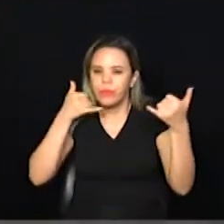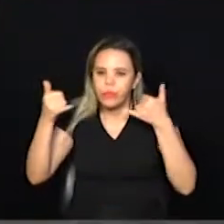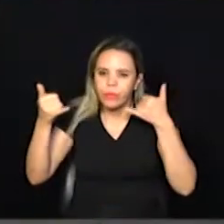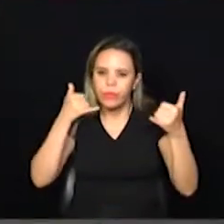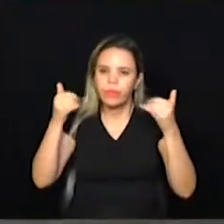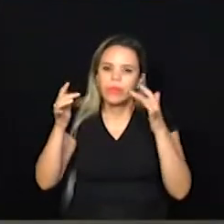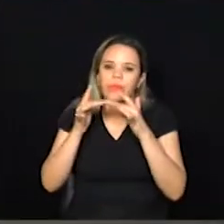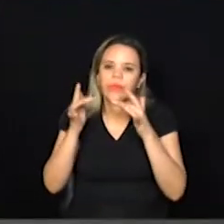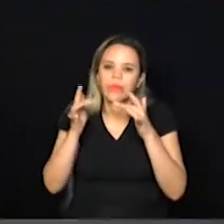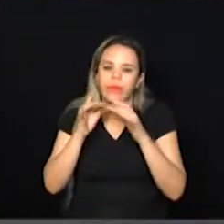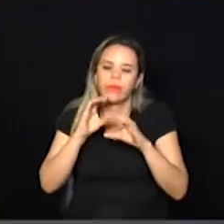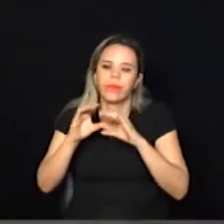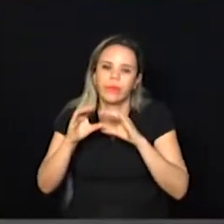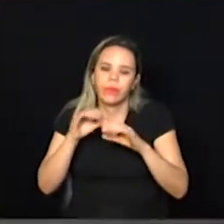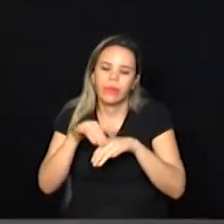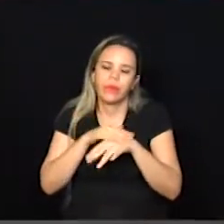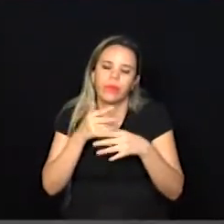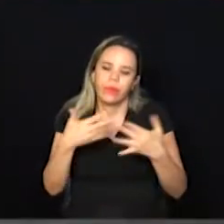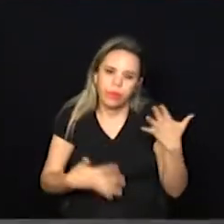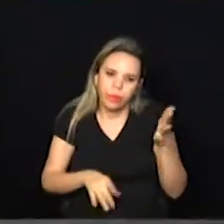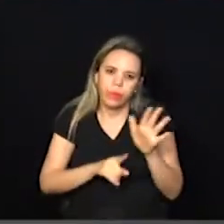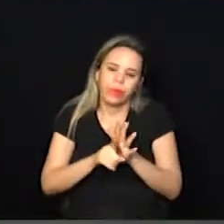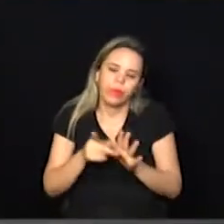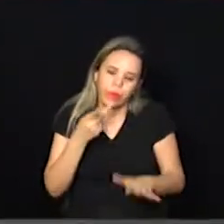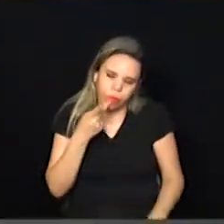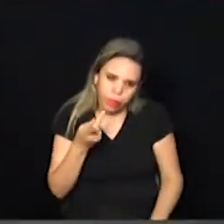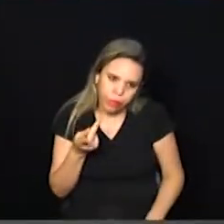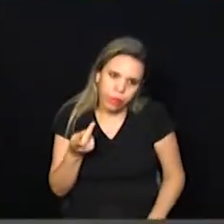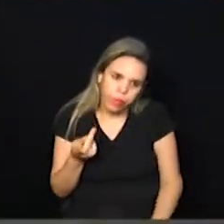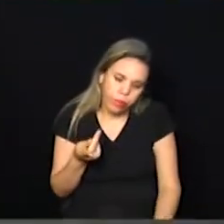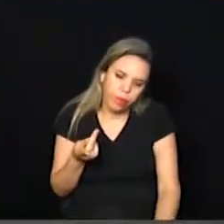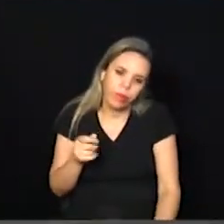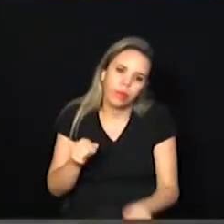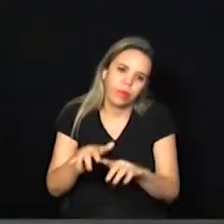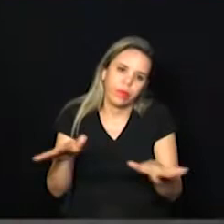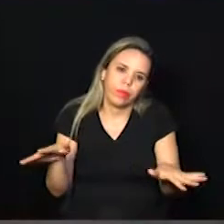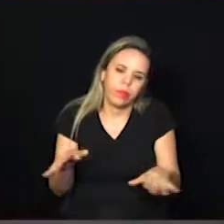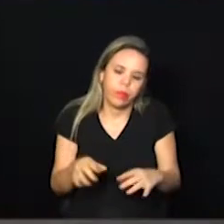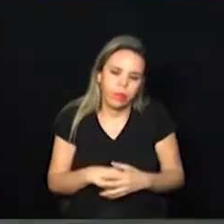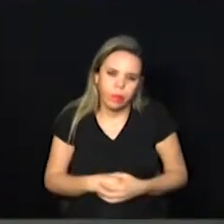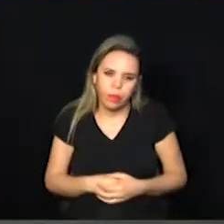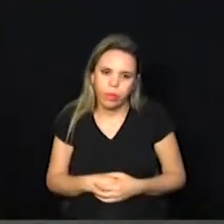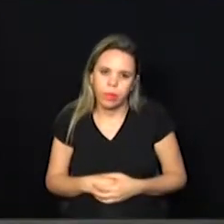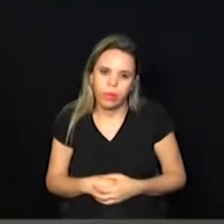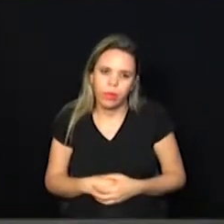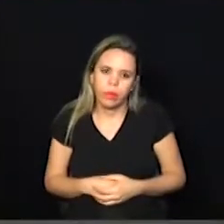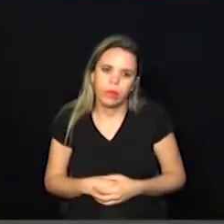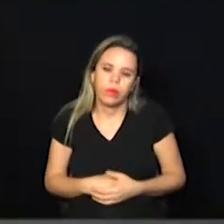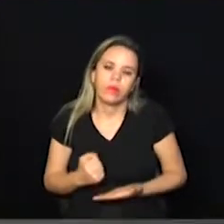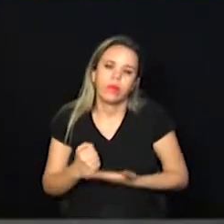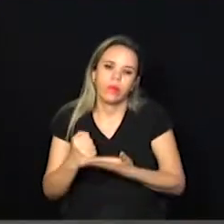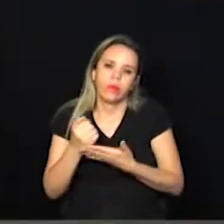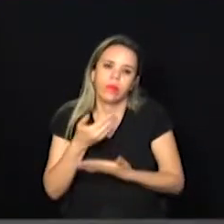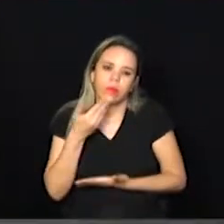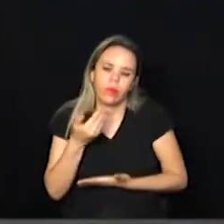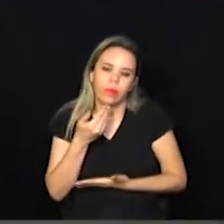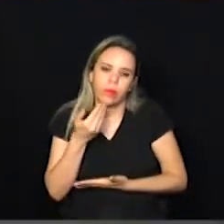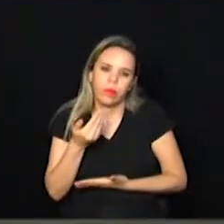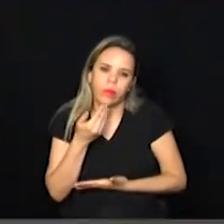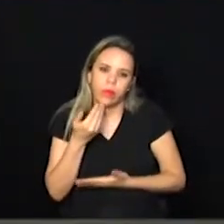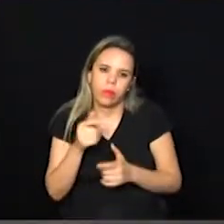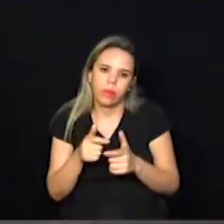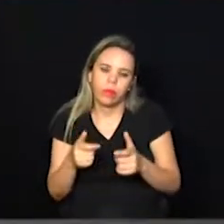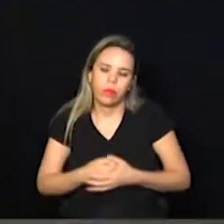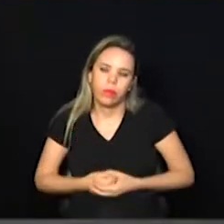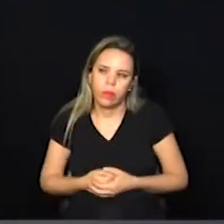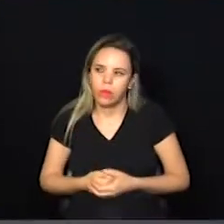em contato, então há toda uma busca para falar. Então, a disseminação desse boletim eletrônico ajudou e facilitou essa questão da